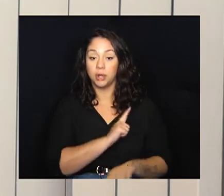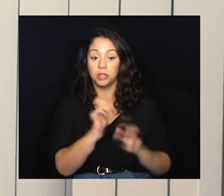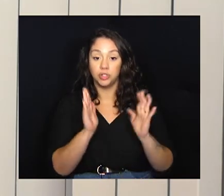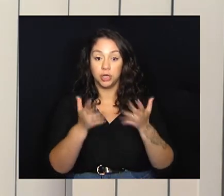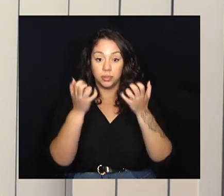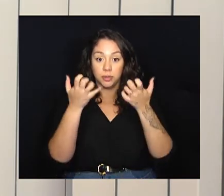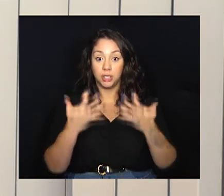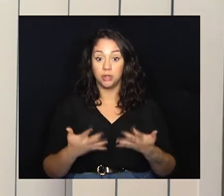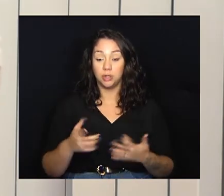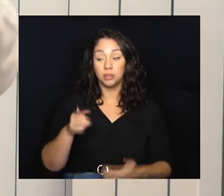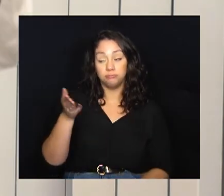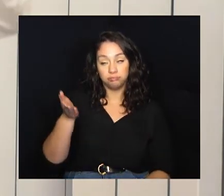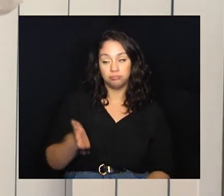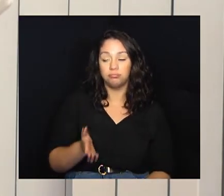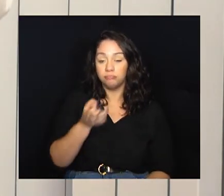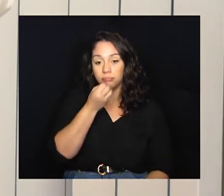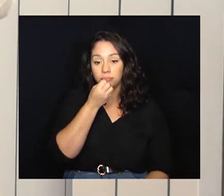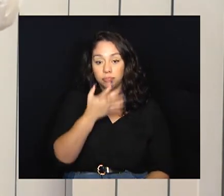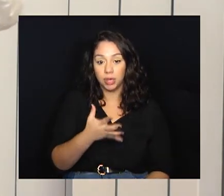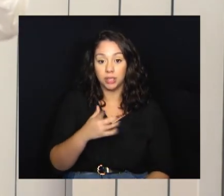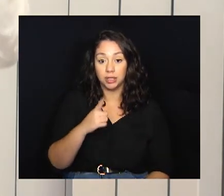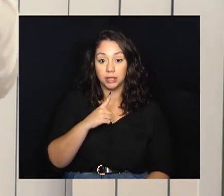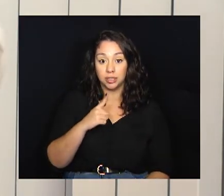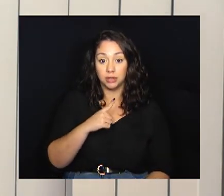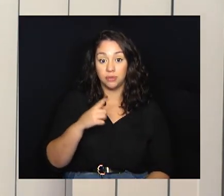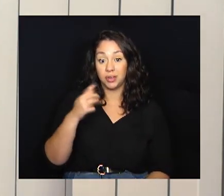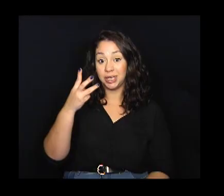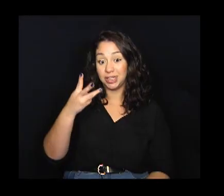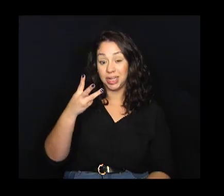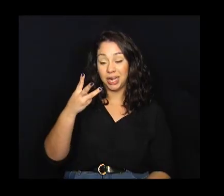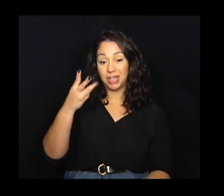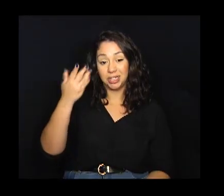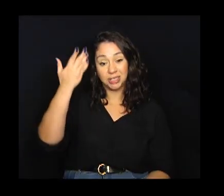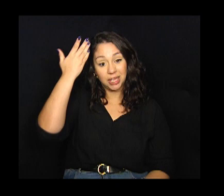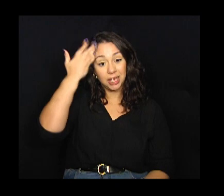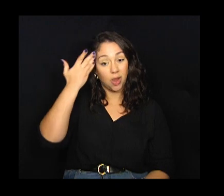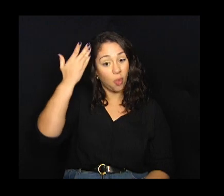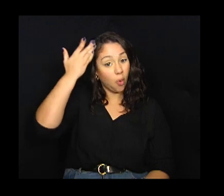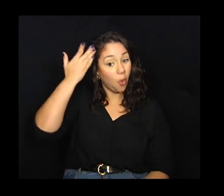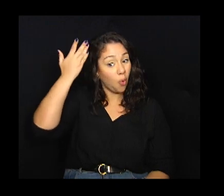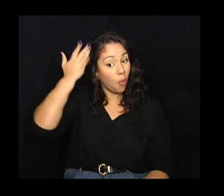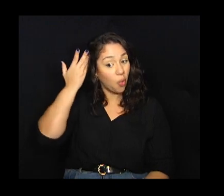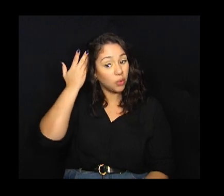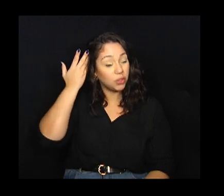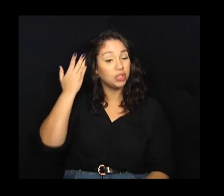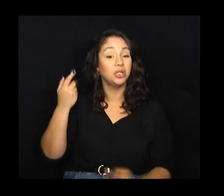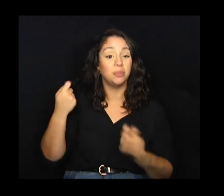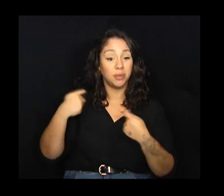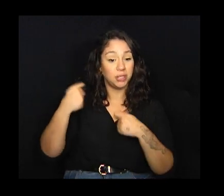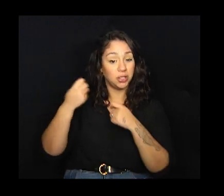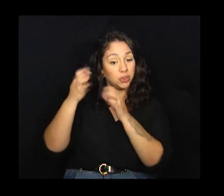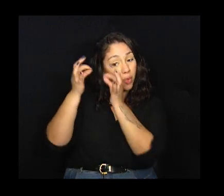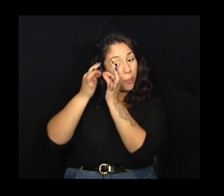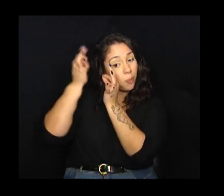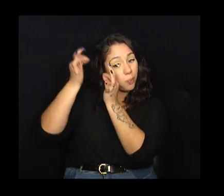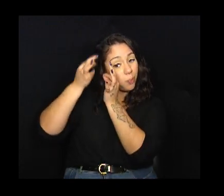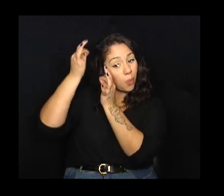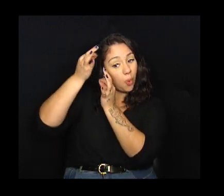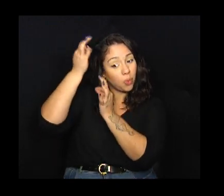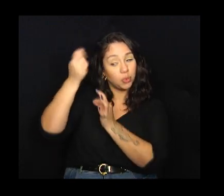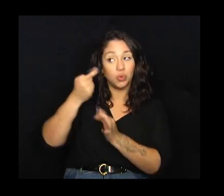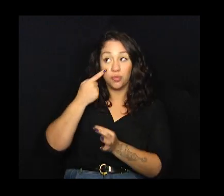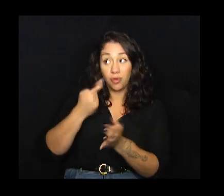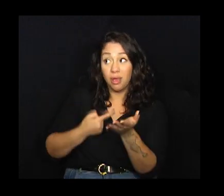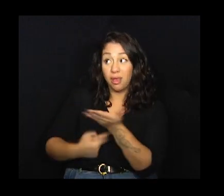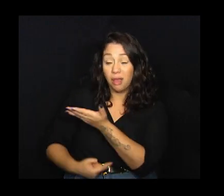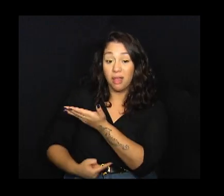os jogadores está bem ele teve três cortes na cabeça precisou levar pontos você já vem na sua tela o